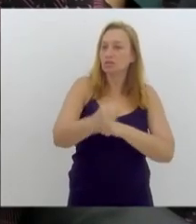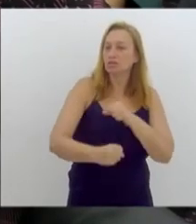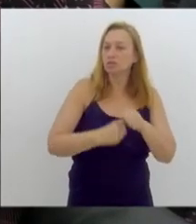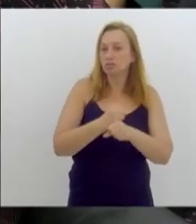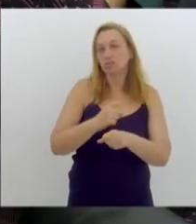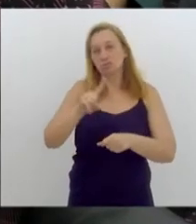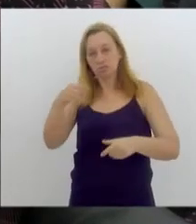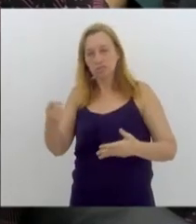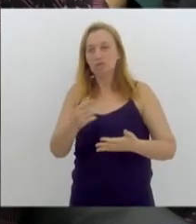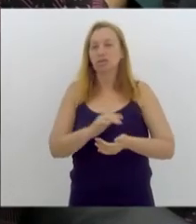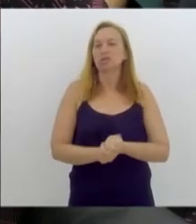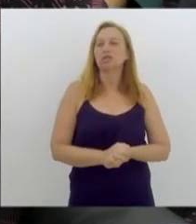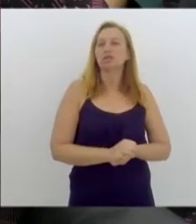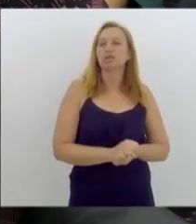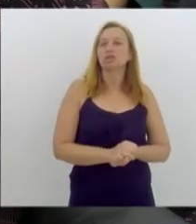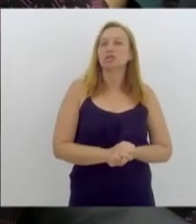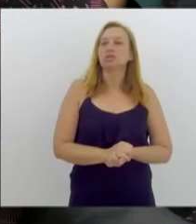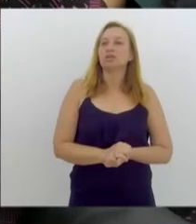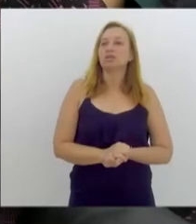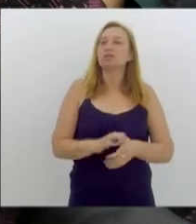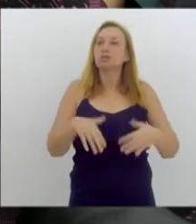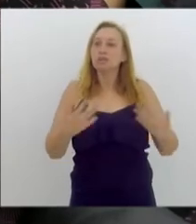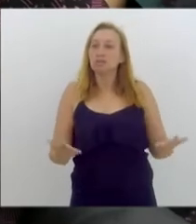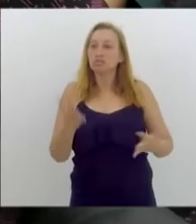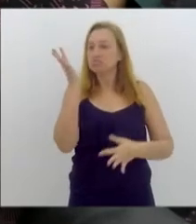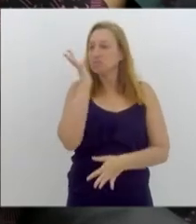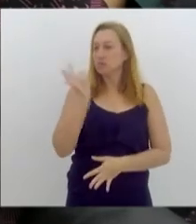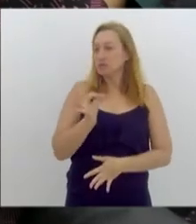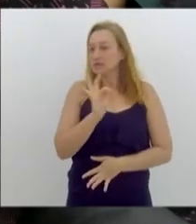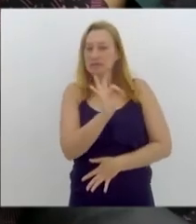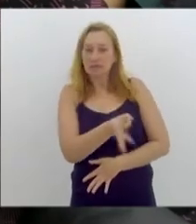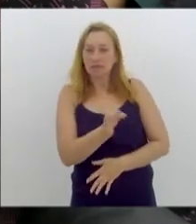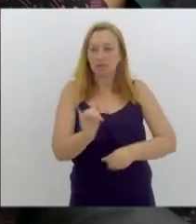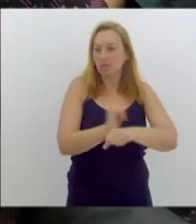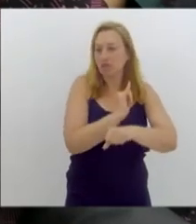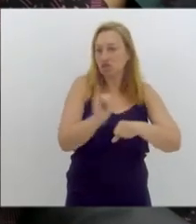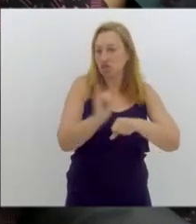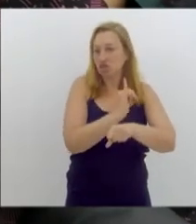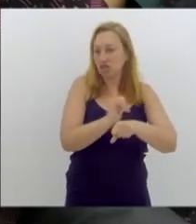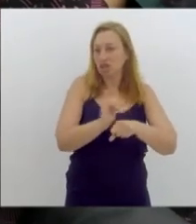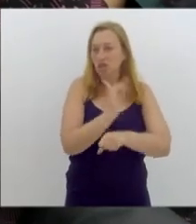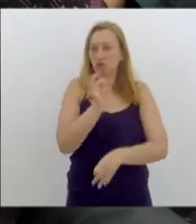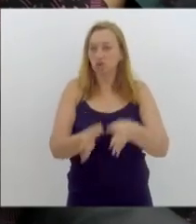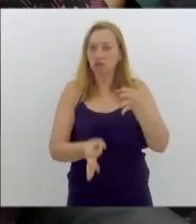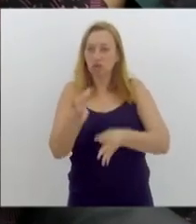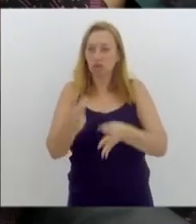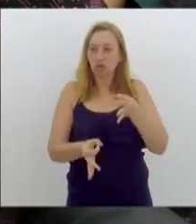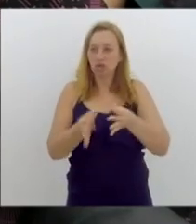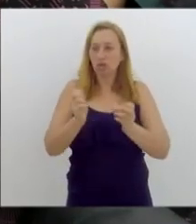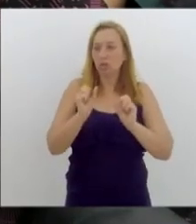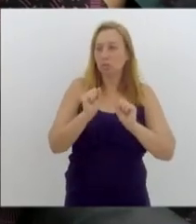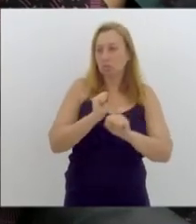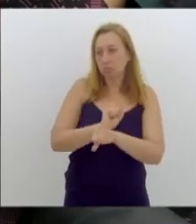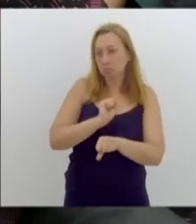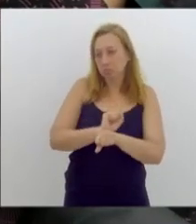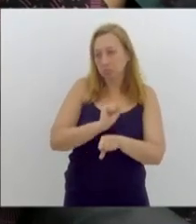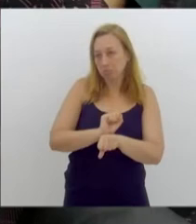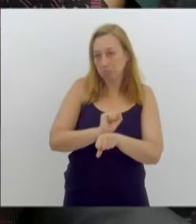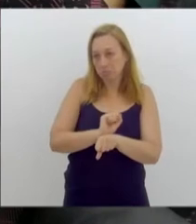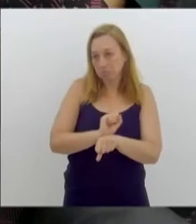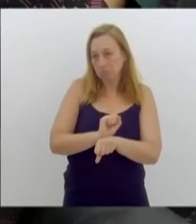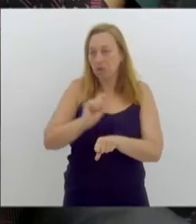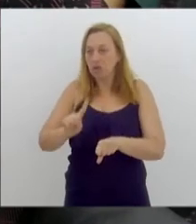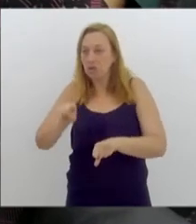disso então eu não sei exatamente a estratégia jurídica que possa ser aguardar porque essas